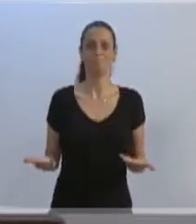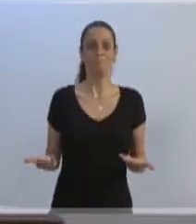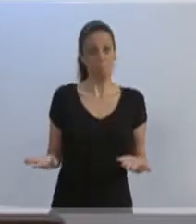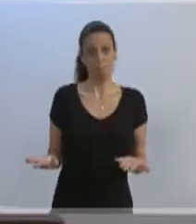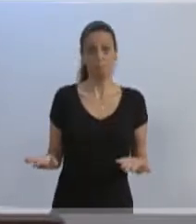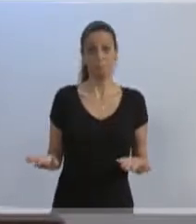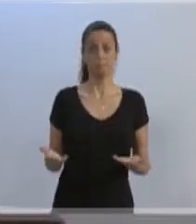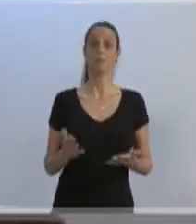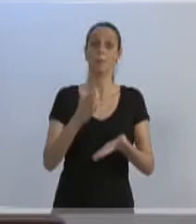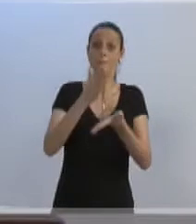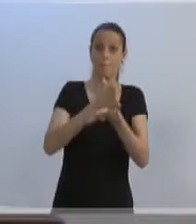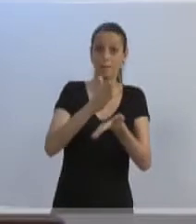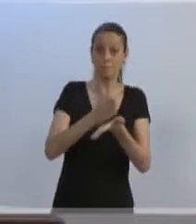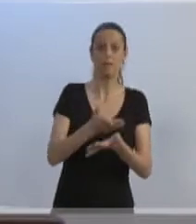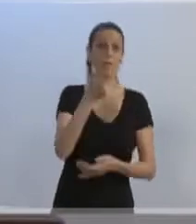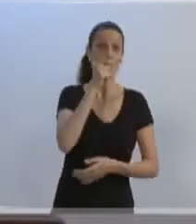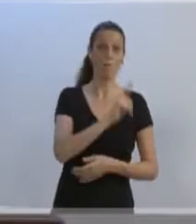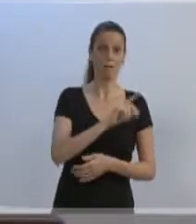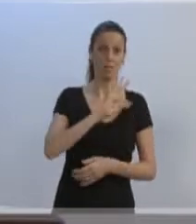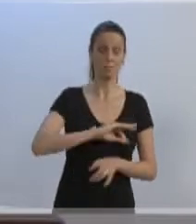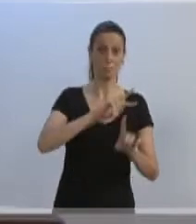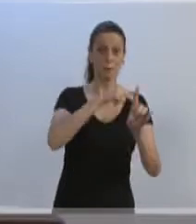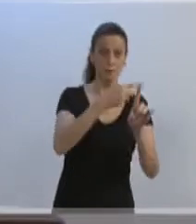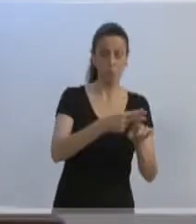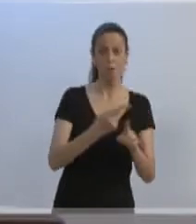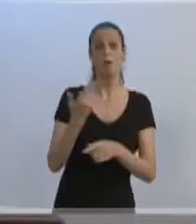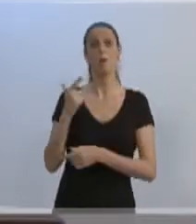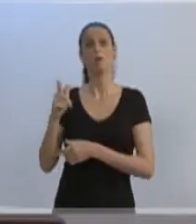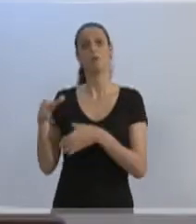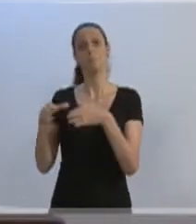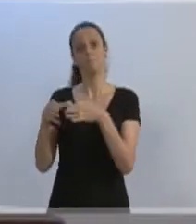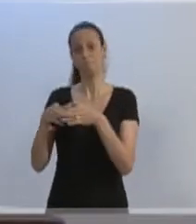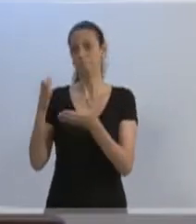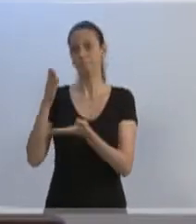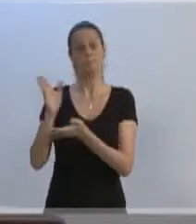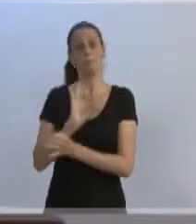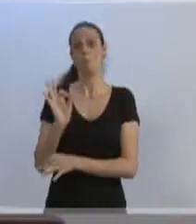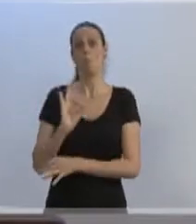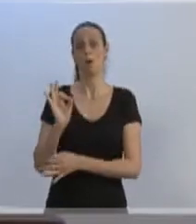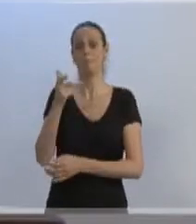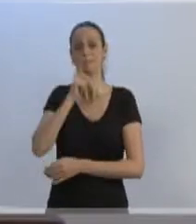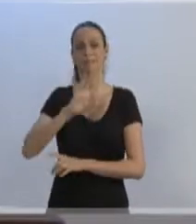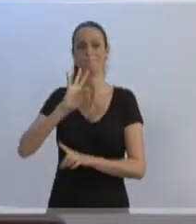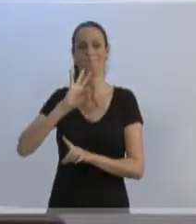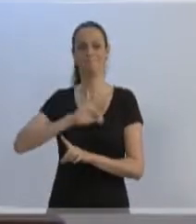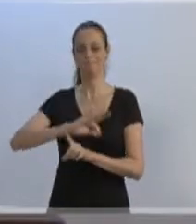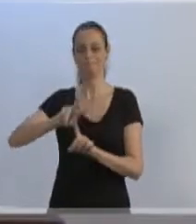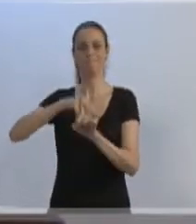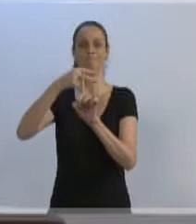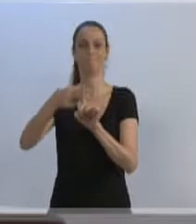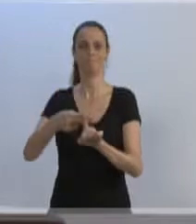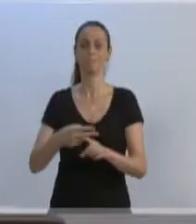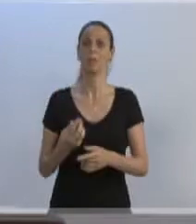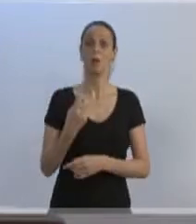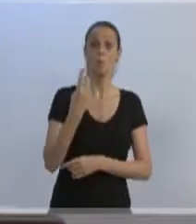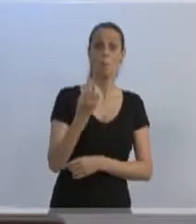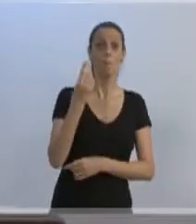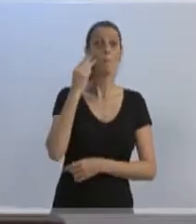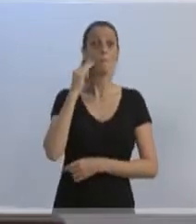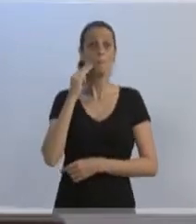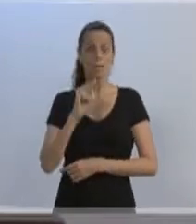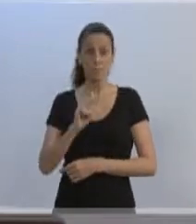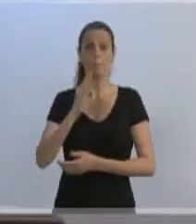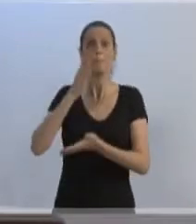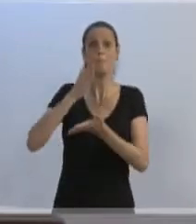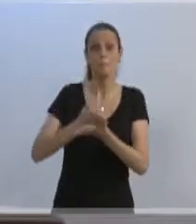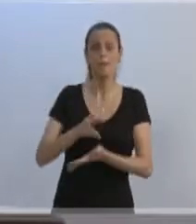vão ficar a ver navios então eu lamento esta situação e são um milhão e meio de reais que o governo mais